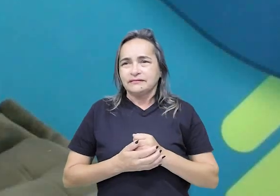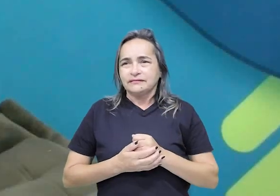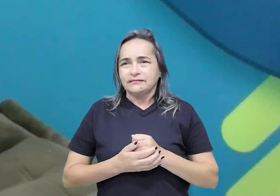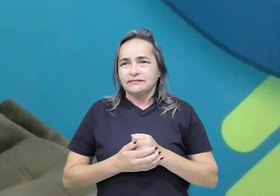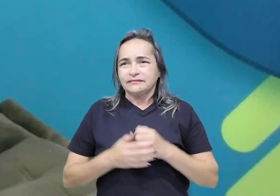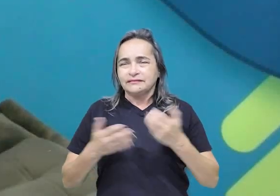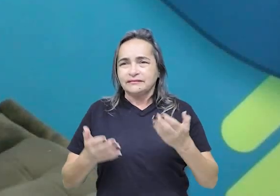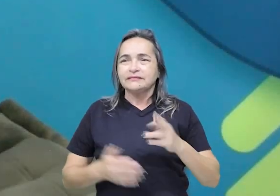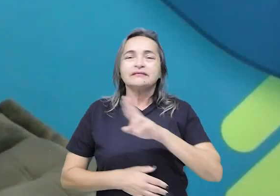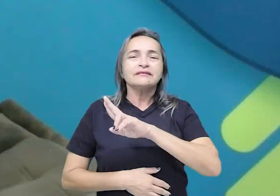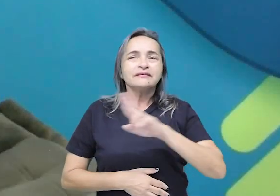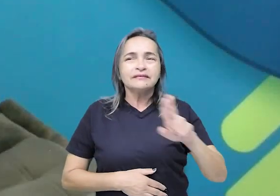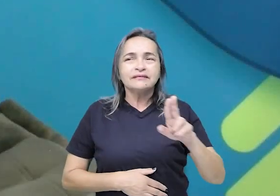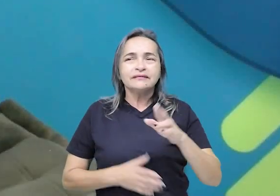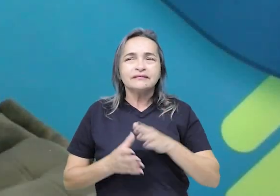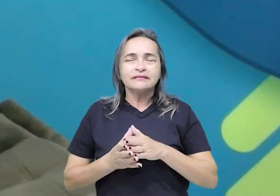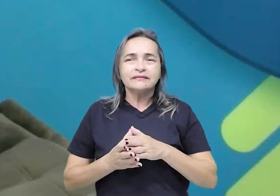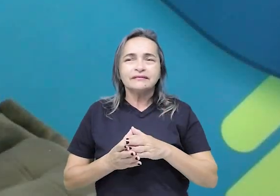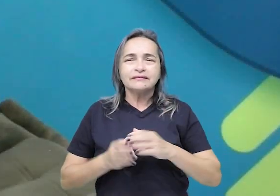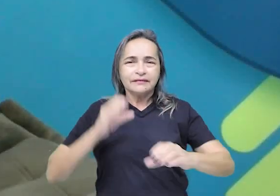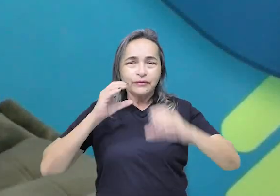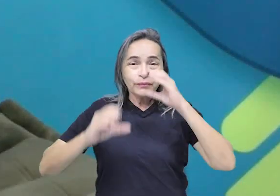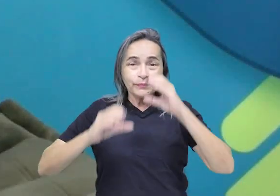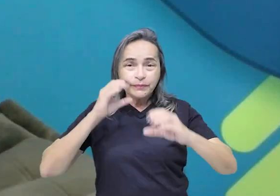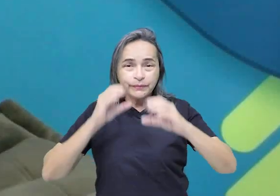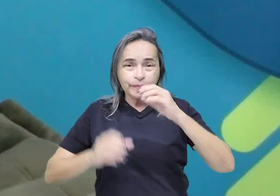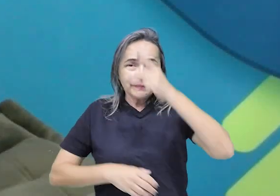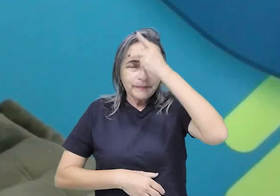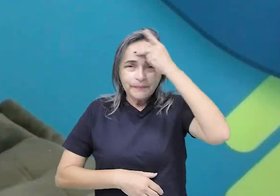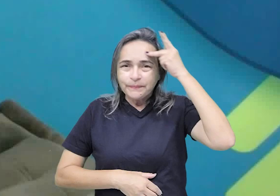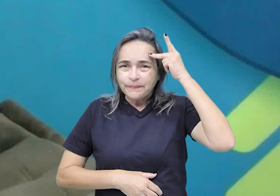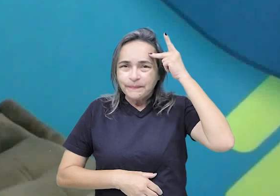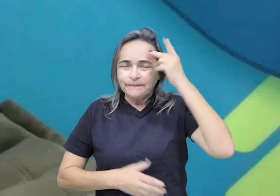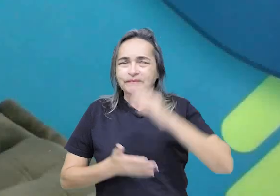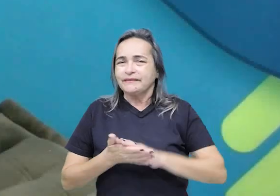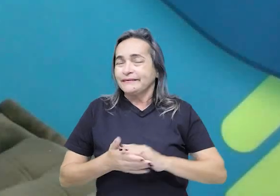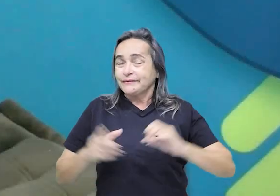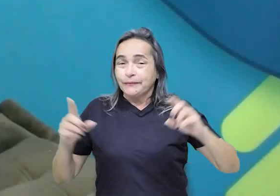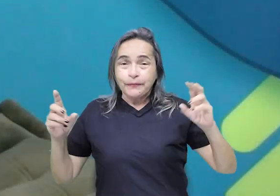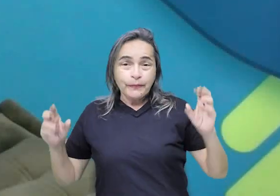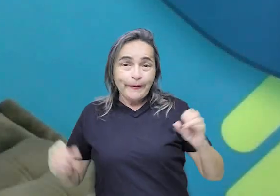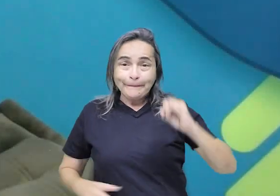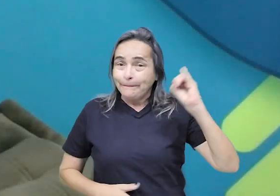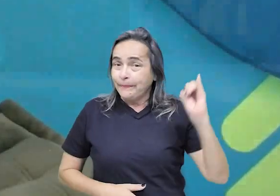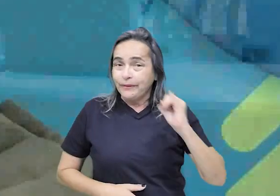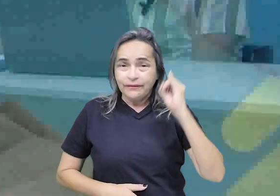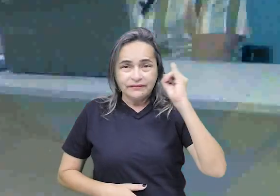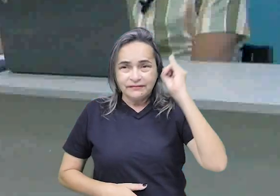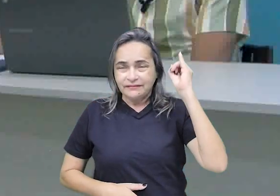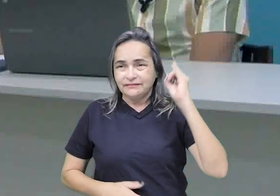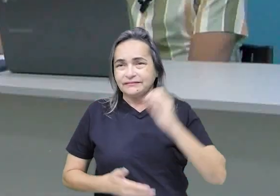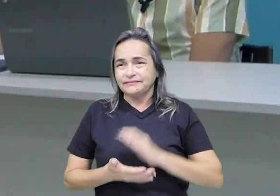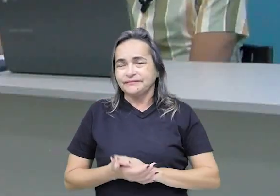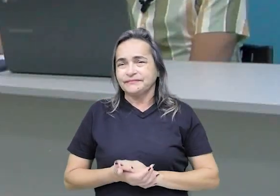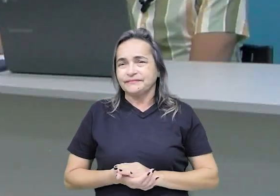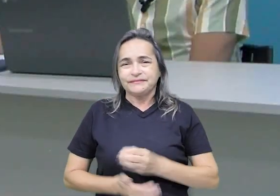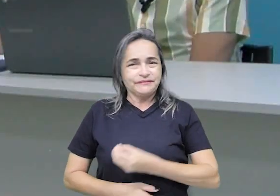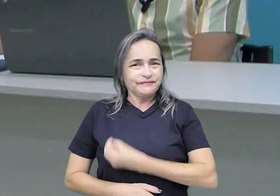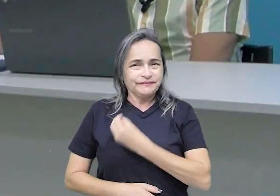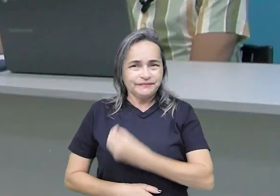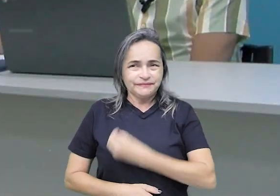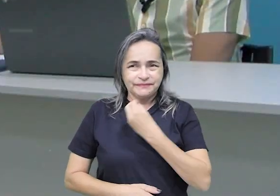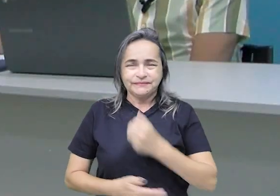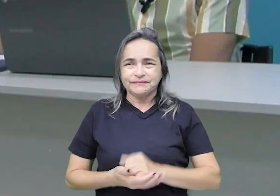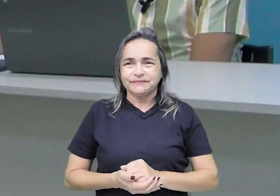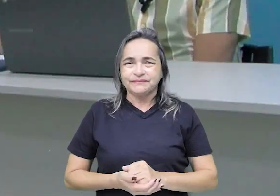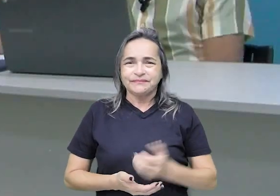né? E em nome da comunicação do ser humano, que eu acho que é vital. Né? Exato. Então, assim, eu